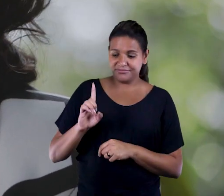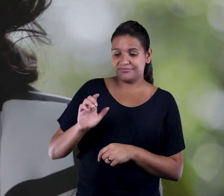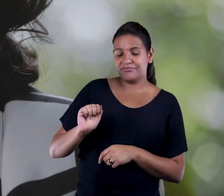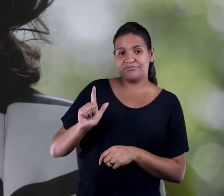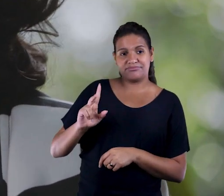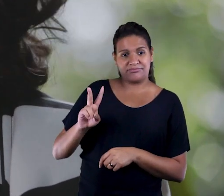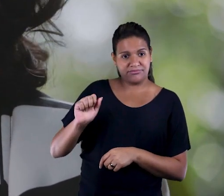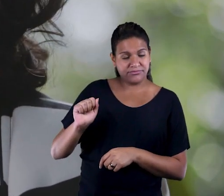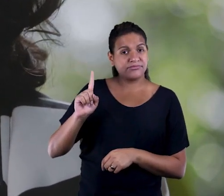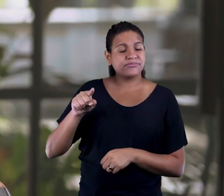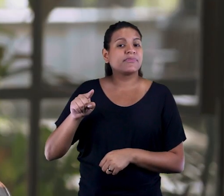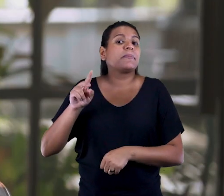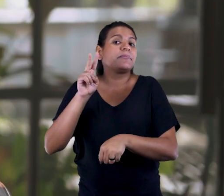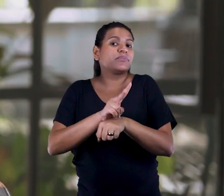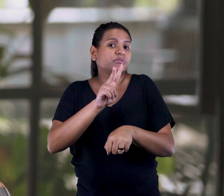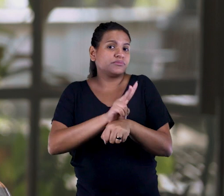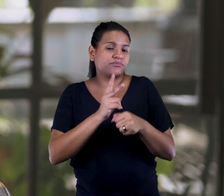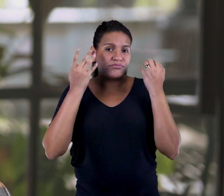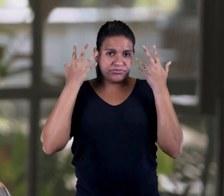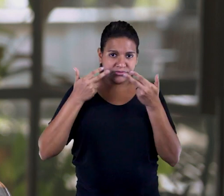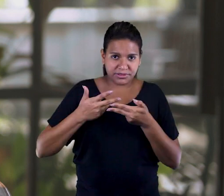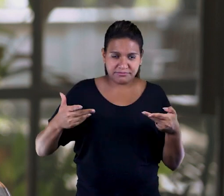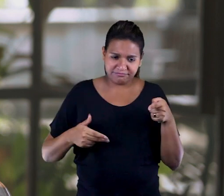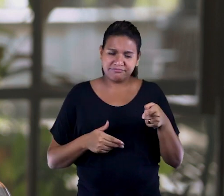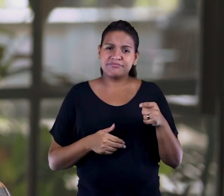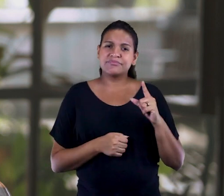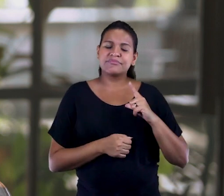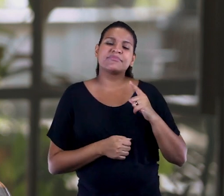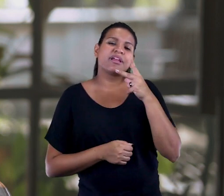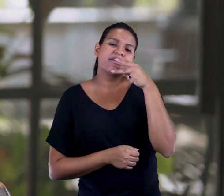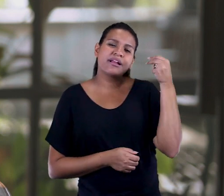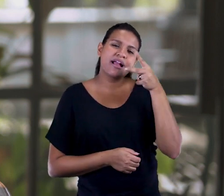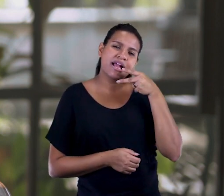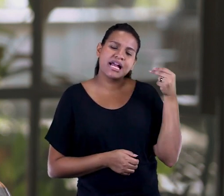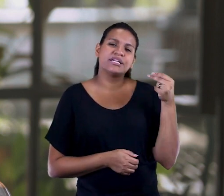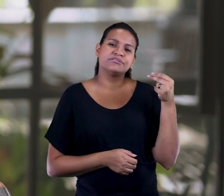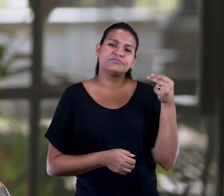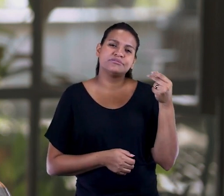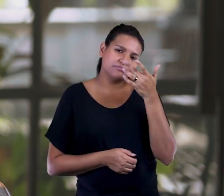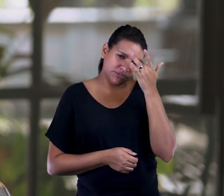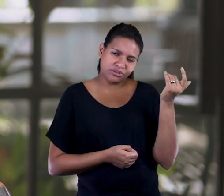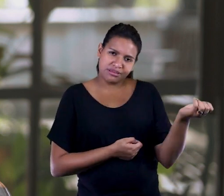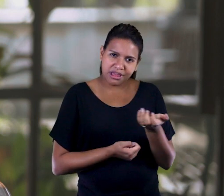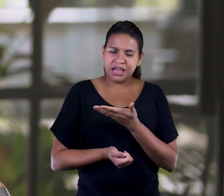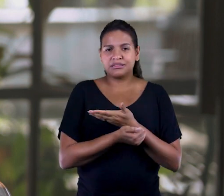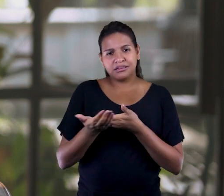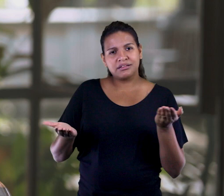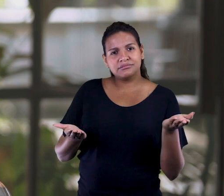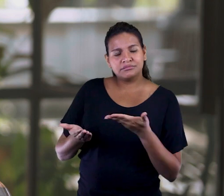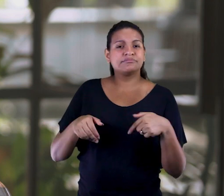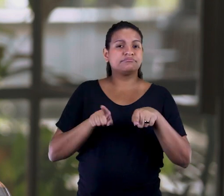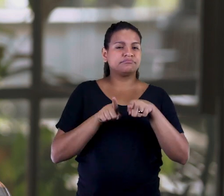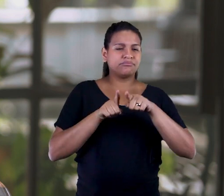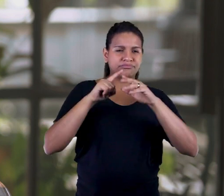como protetora de animais. Ela recebia fundamentalmente gatos e ela recolhia gatos também. Ela saía à noite